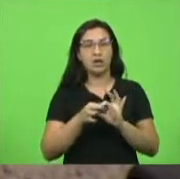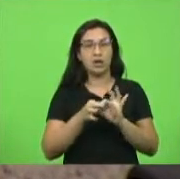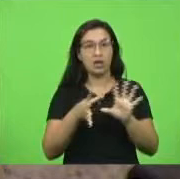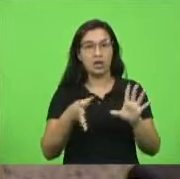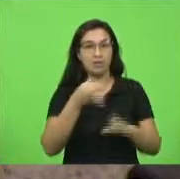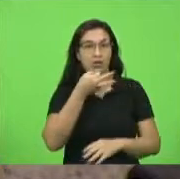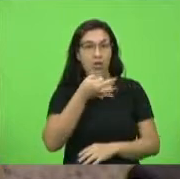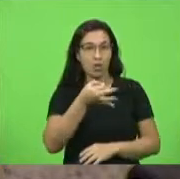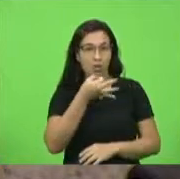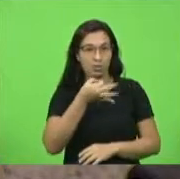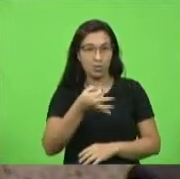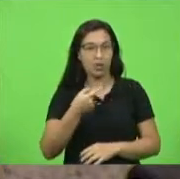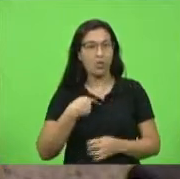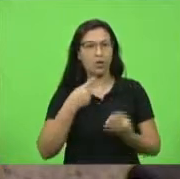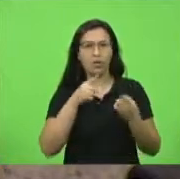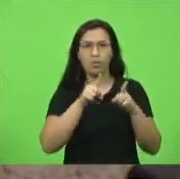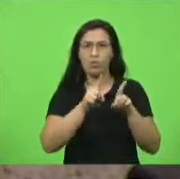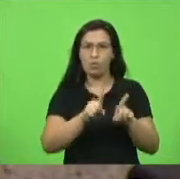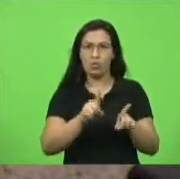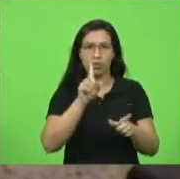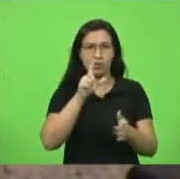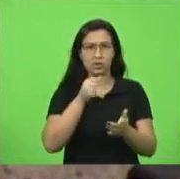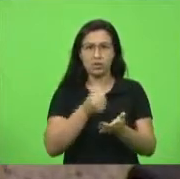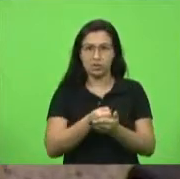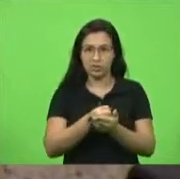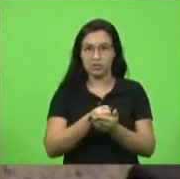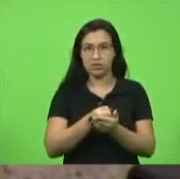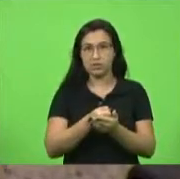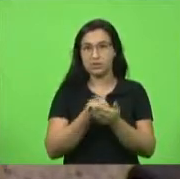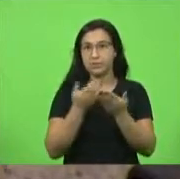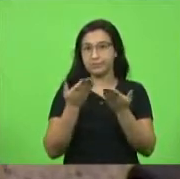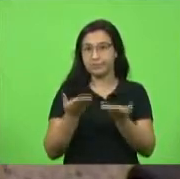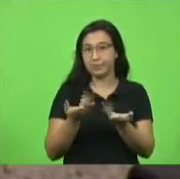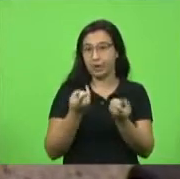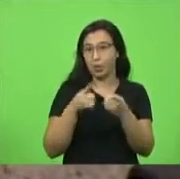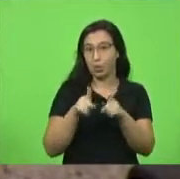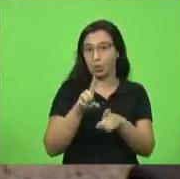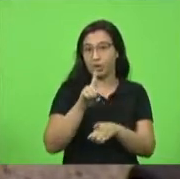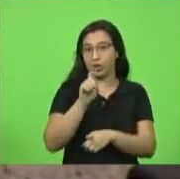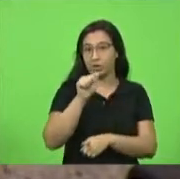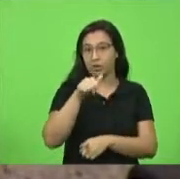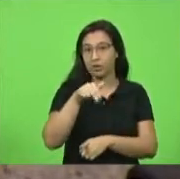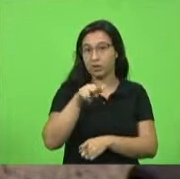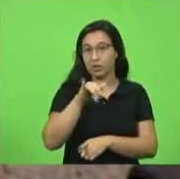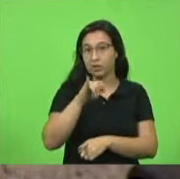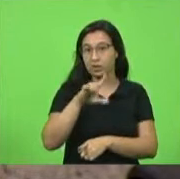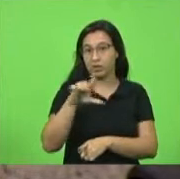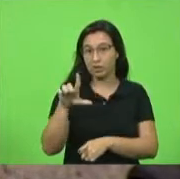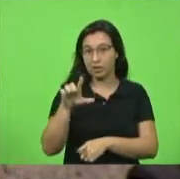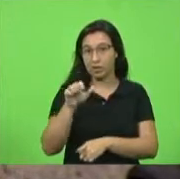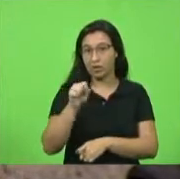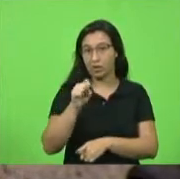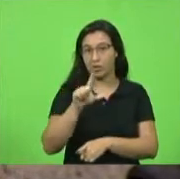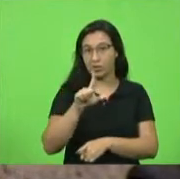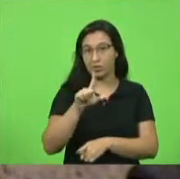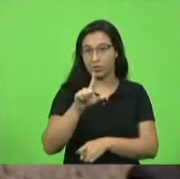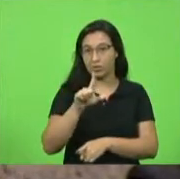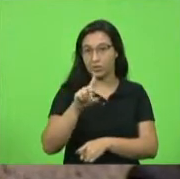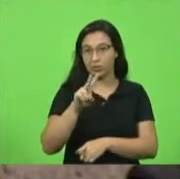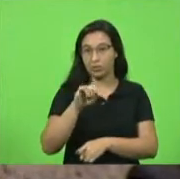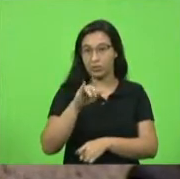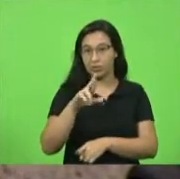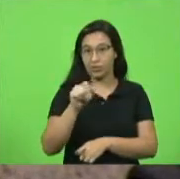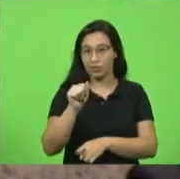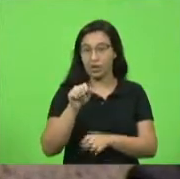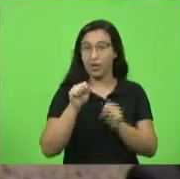eu critico também a decisão tomada contra o deputado Daniel Silveira. E veja bem, podia ser um